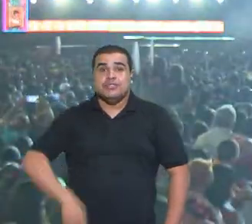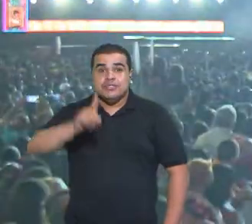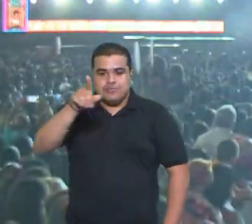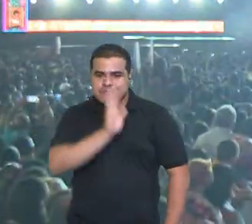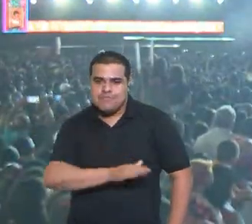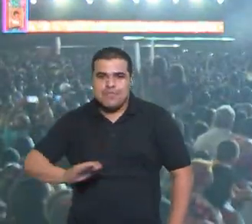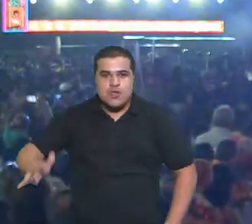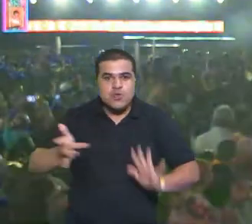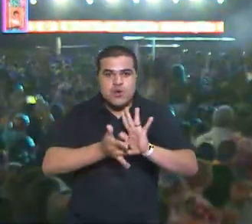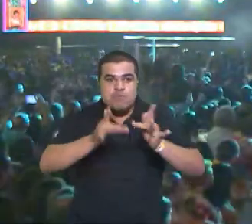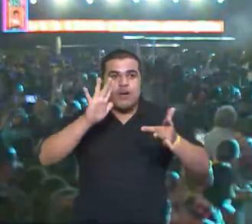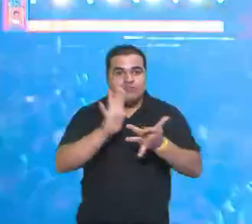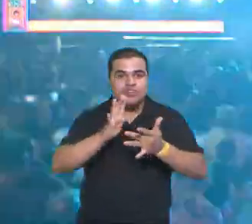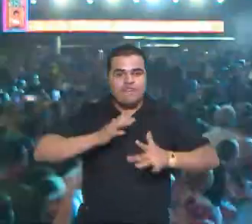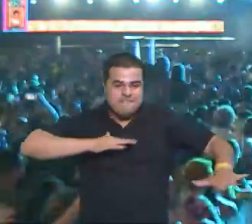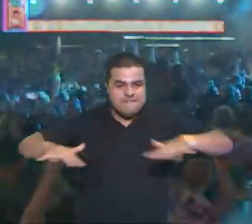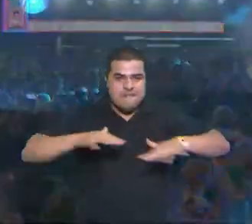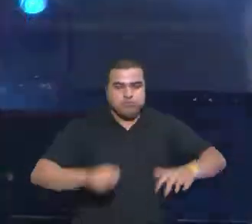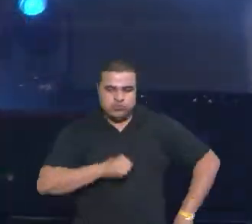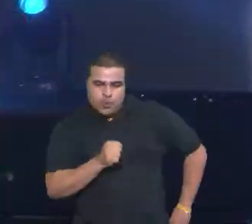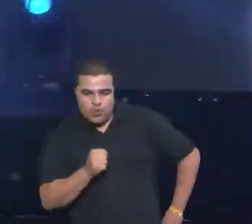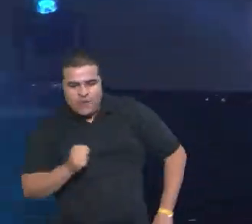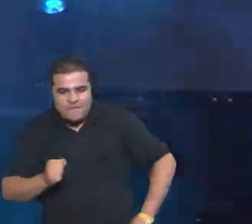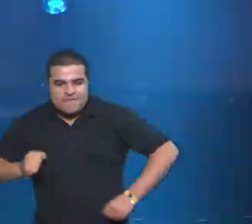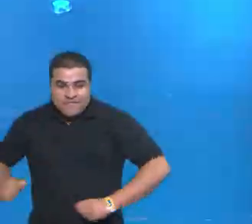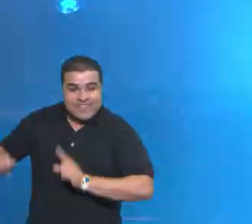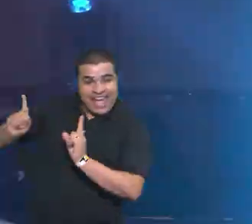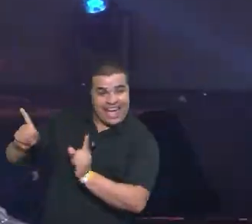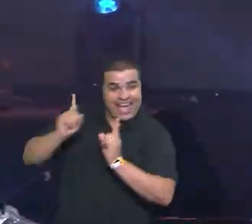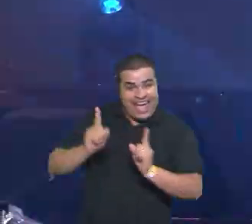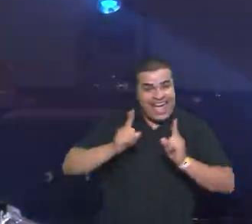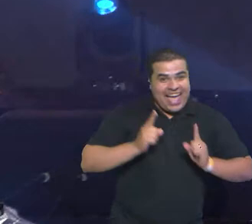criança de Jesus tem energia para gastar